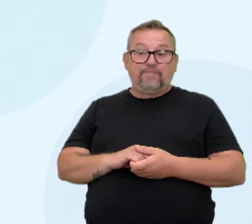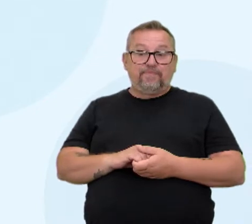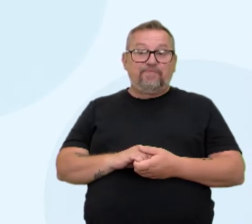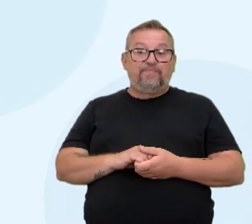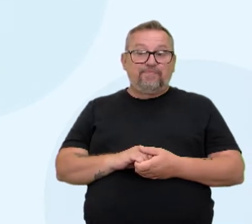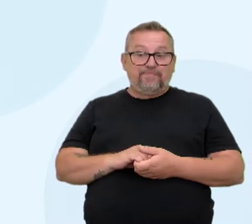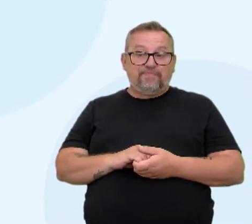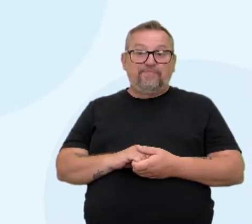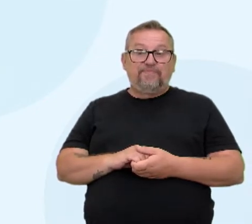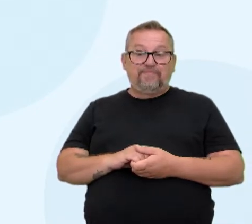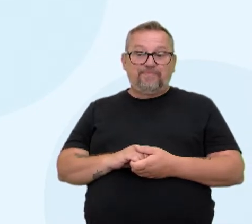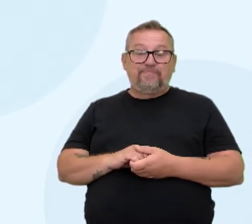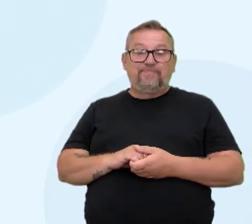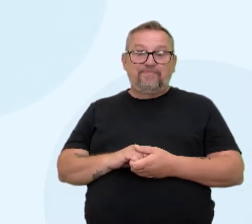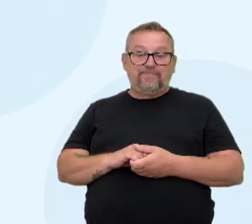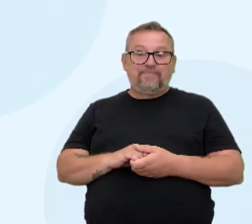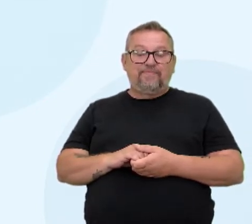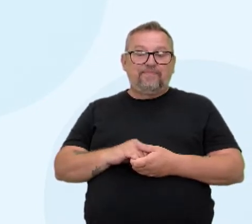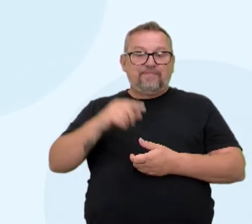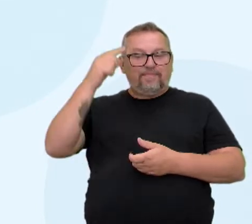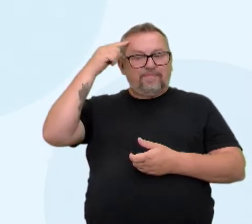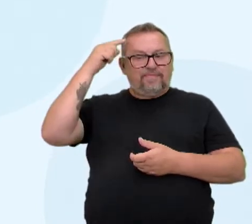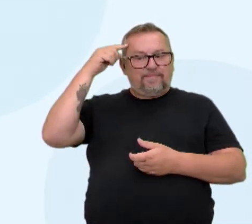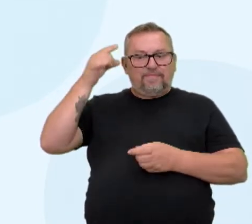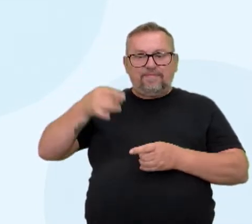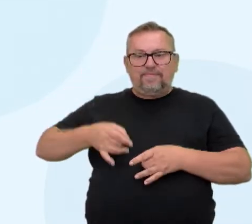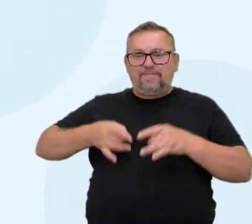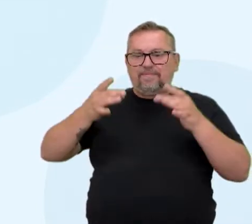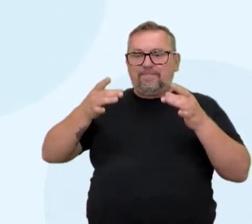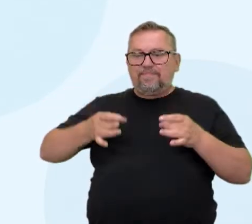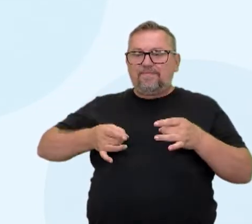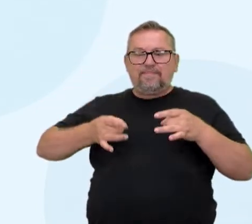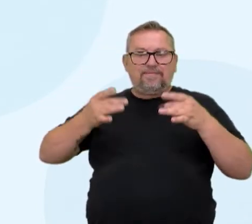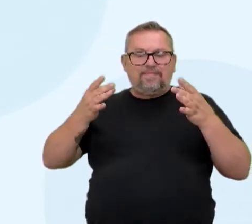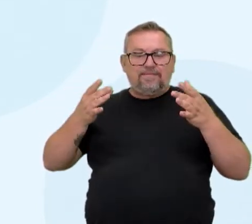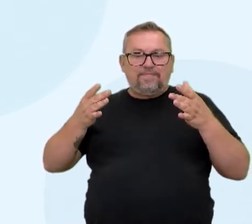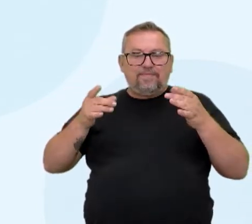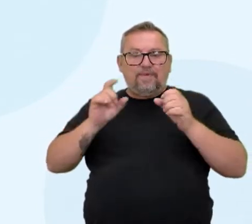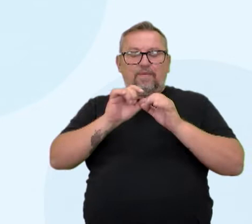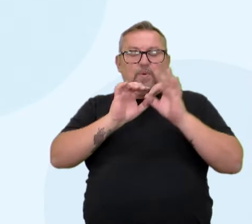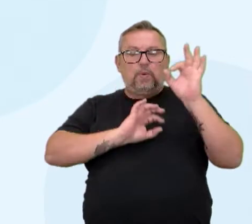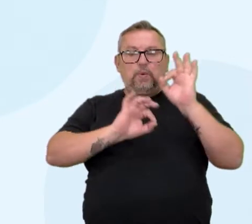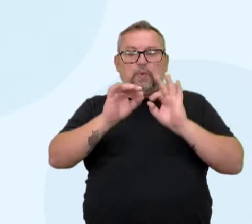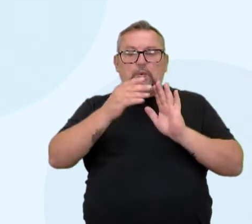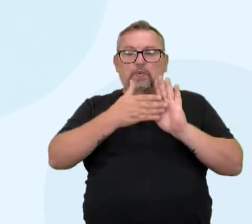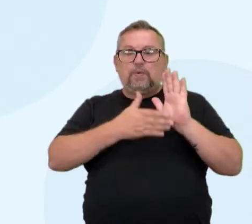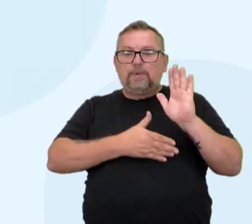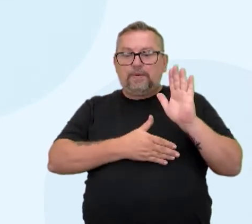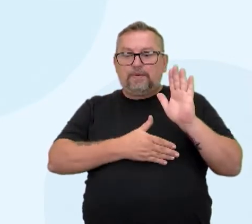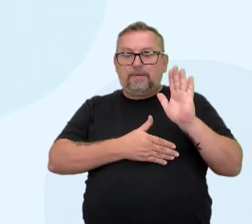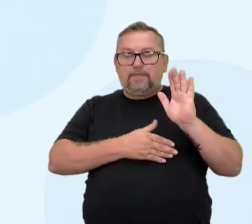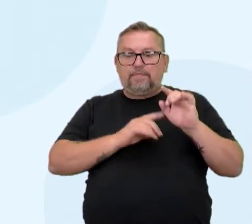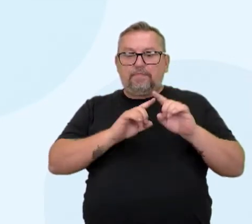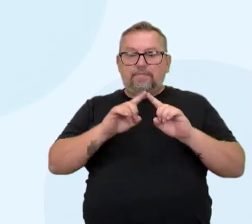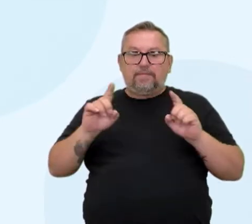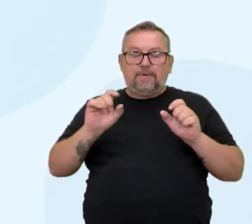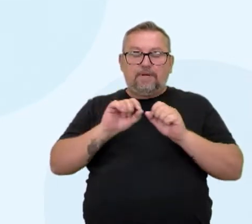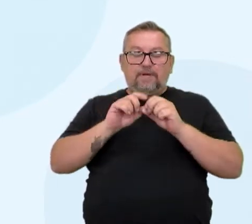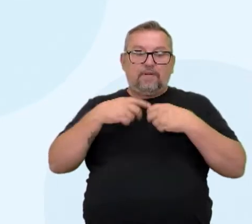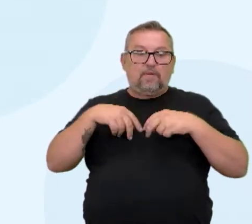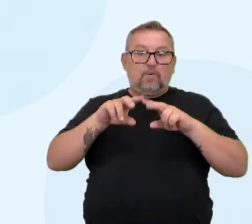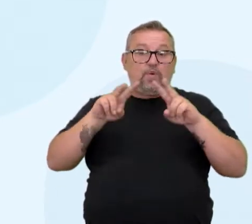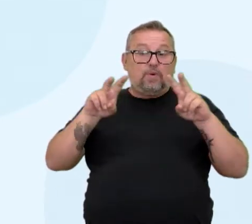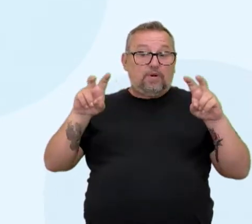financeiro, quanto a gente está pensando aí em gastar e tal. Então, a nossa ideia central é essa. Isso, na verdade, é o tema,